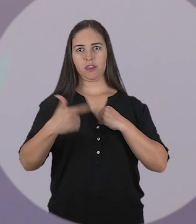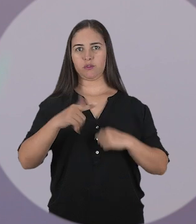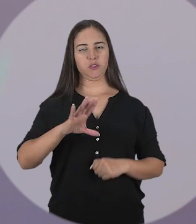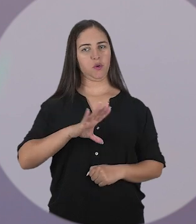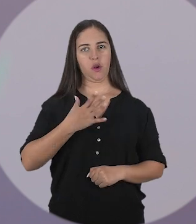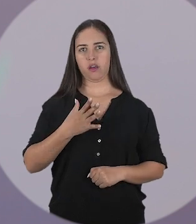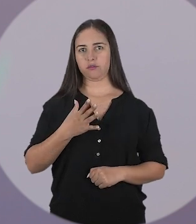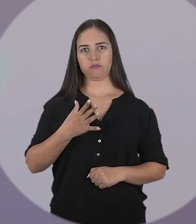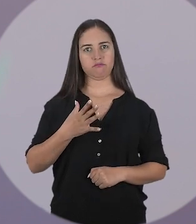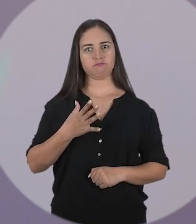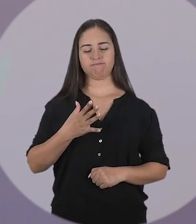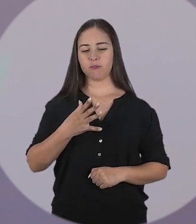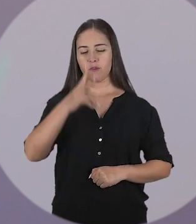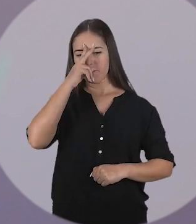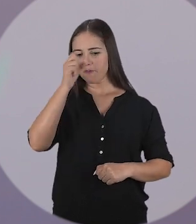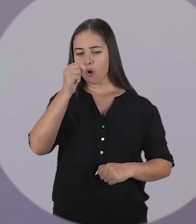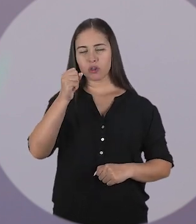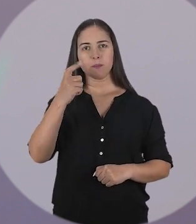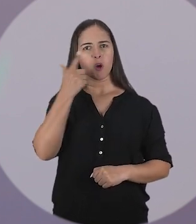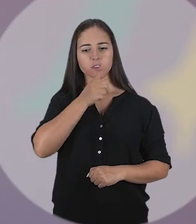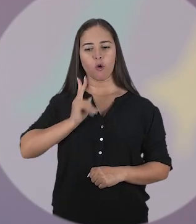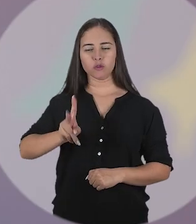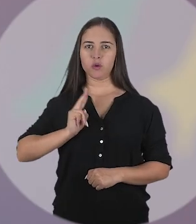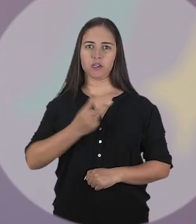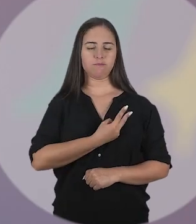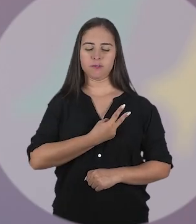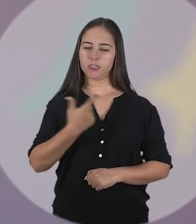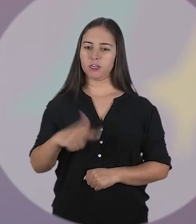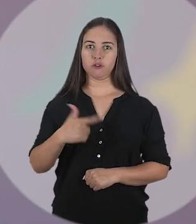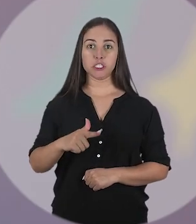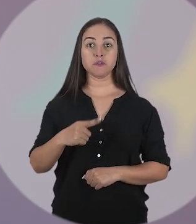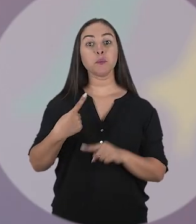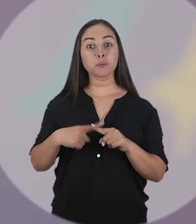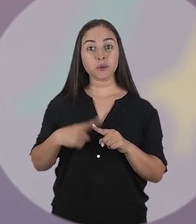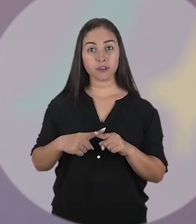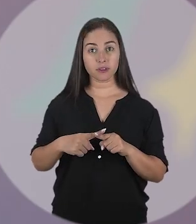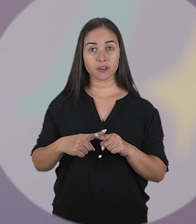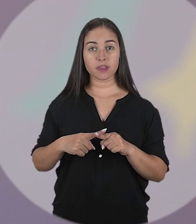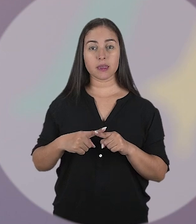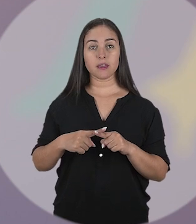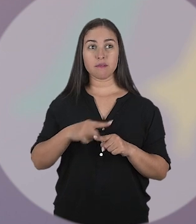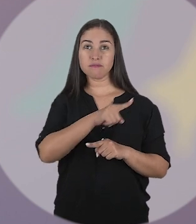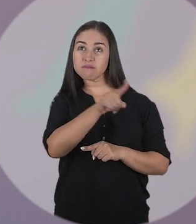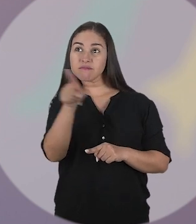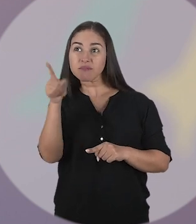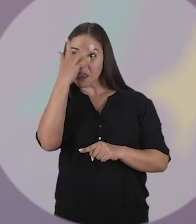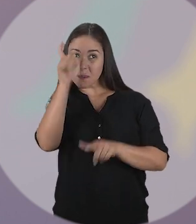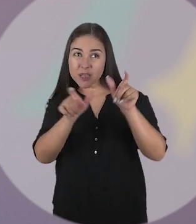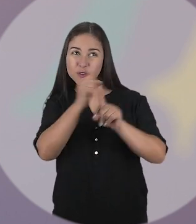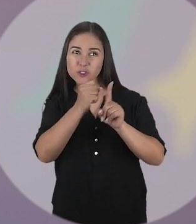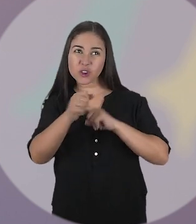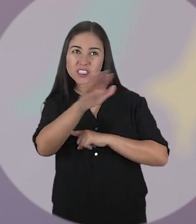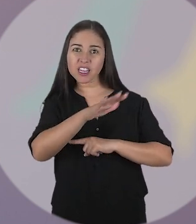para segurar como travesti, porque fica mais fácil, mais aceito